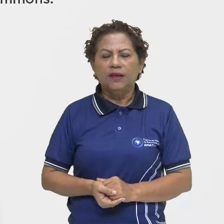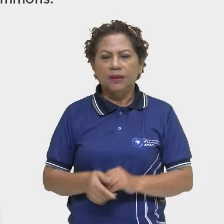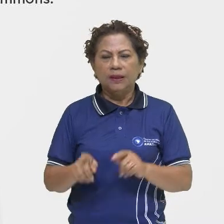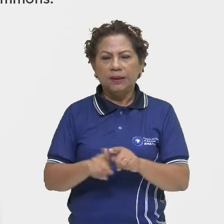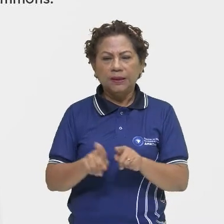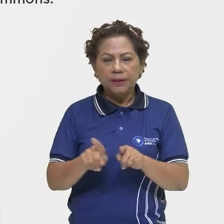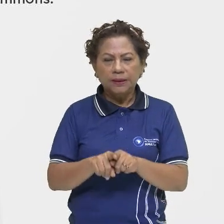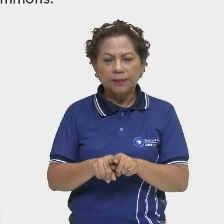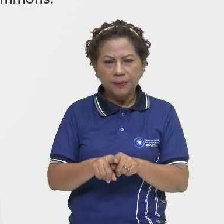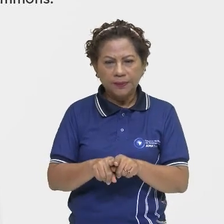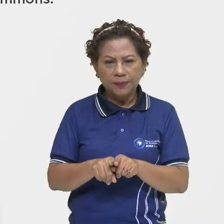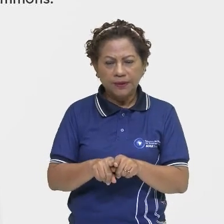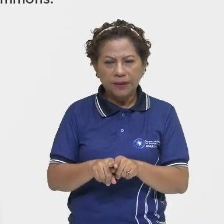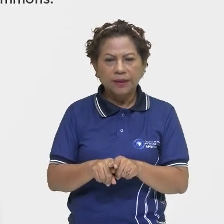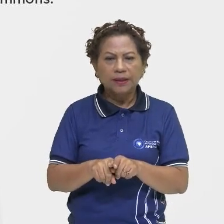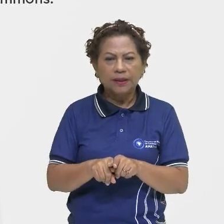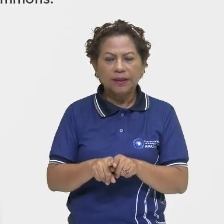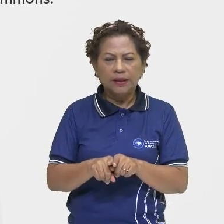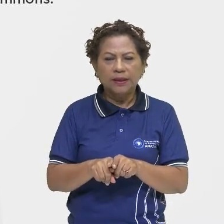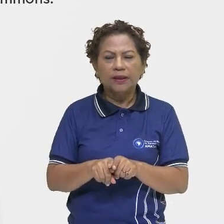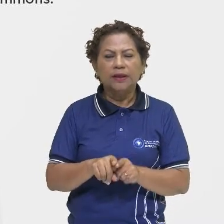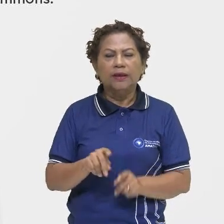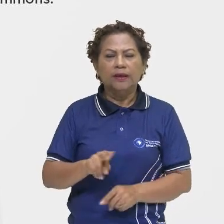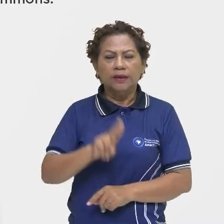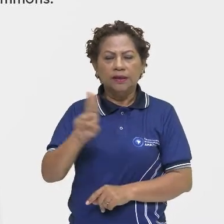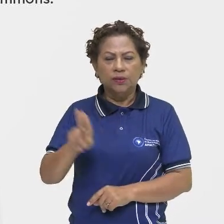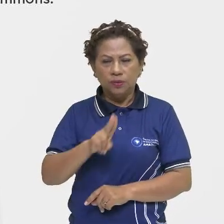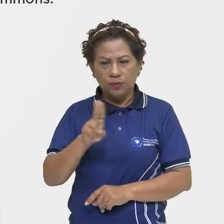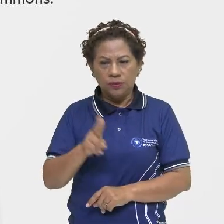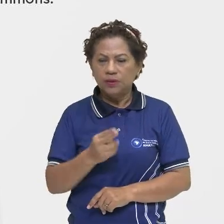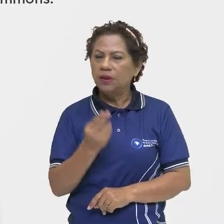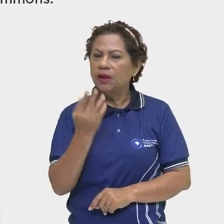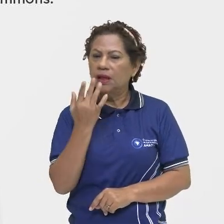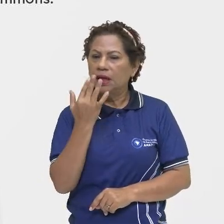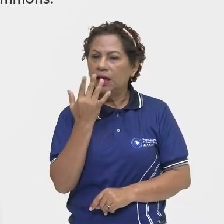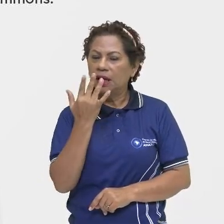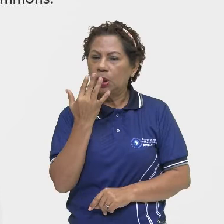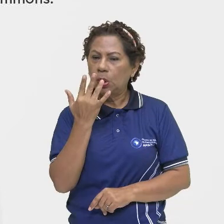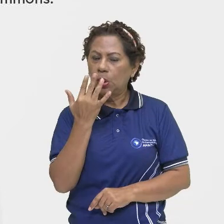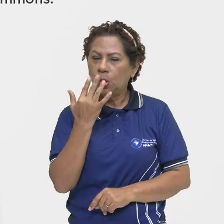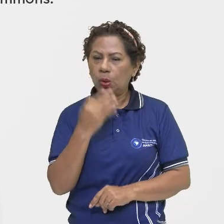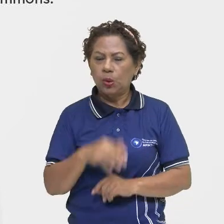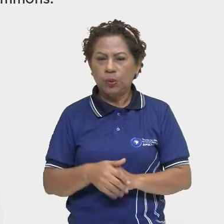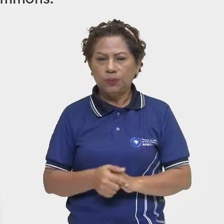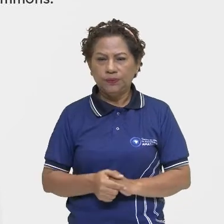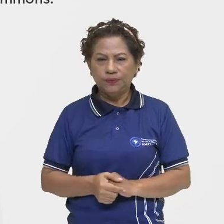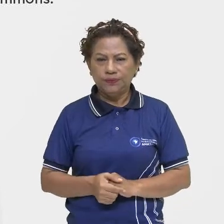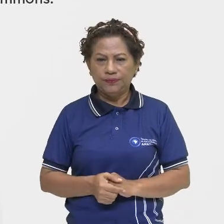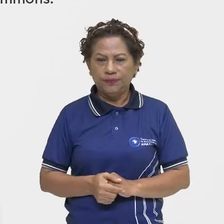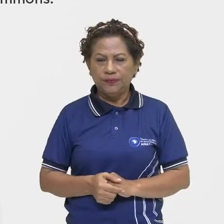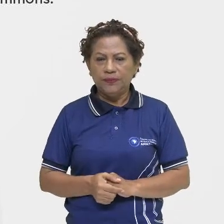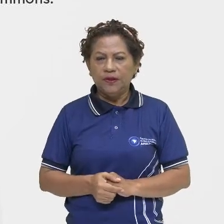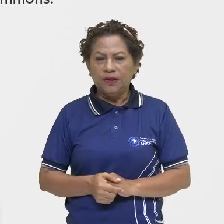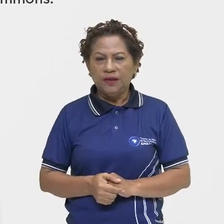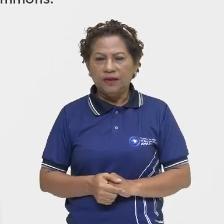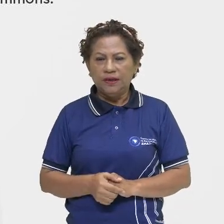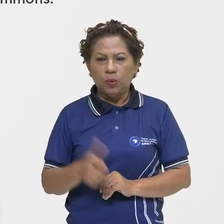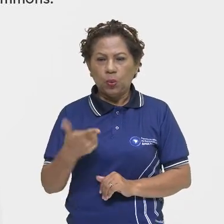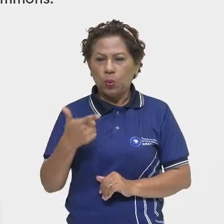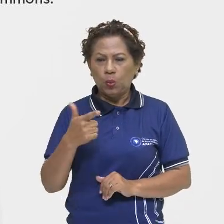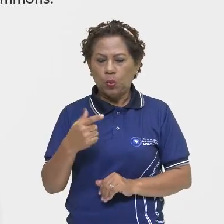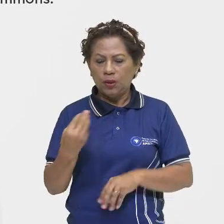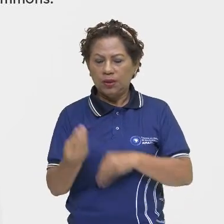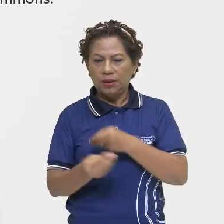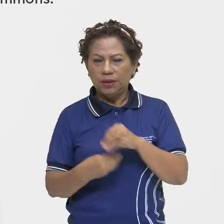azul. Porque quando a gente utiliza as cores na sua cor pura, sem misturar, a gente